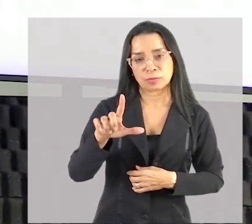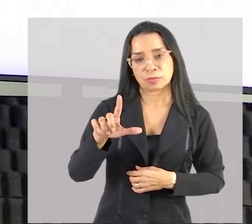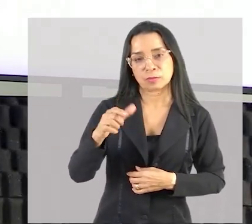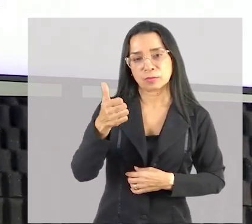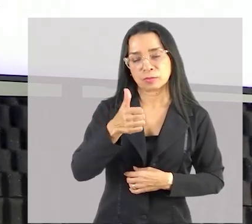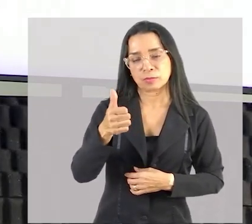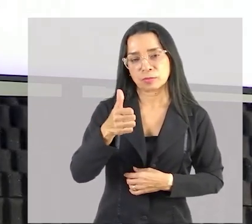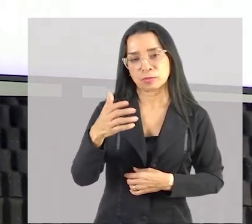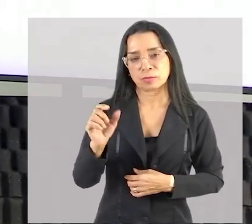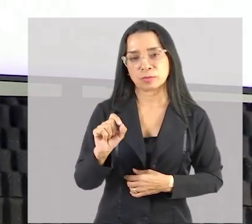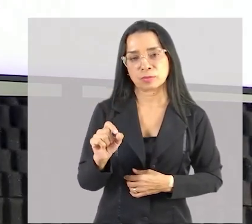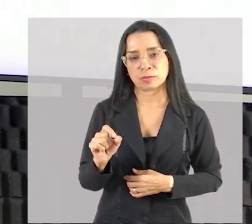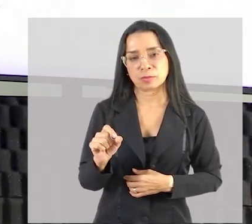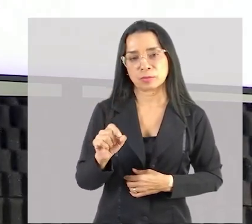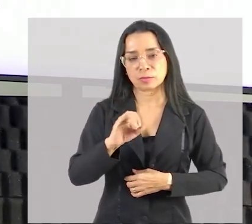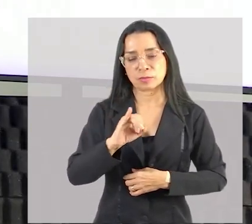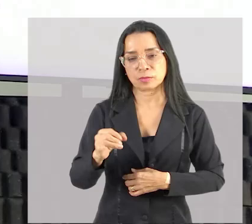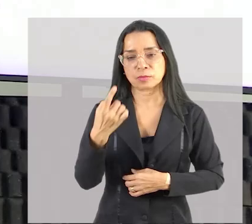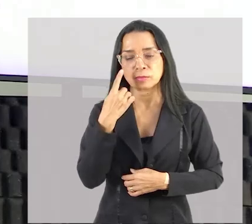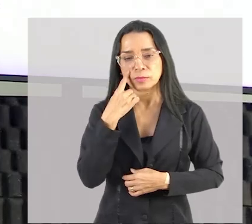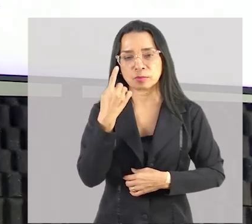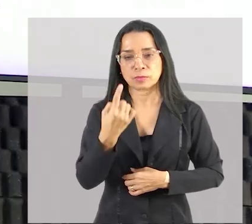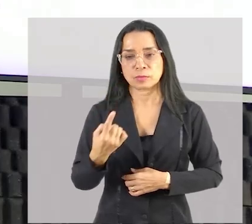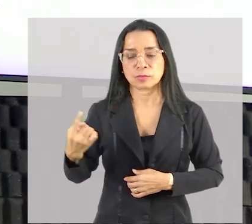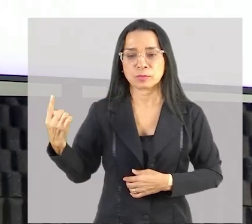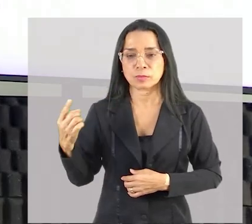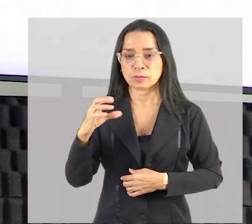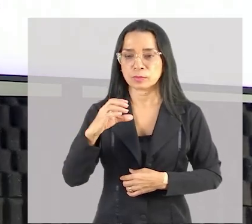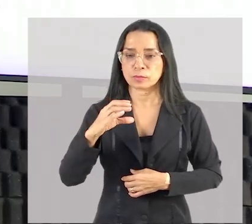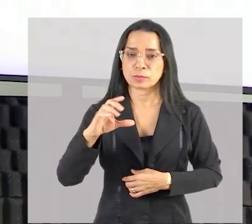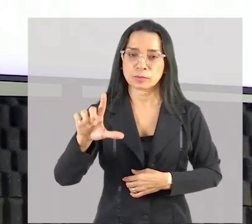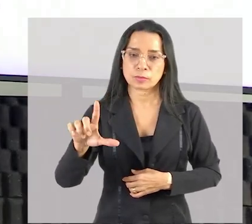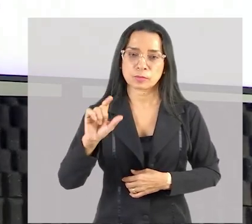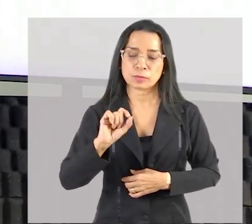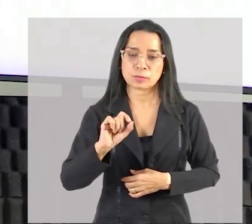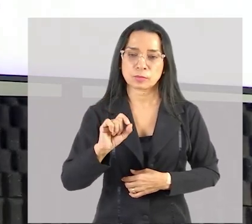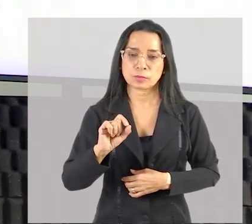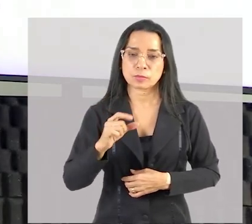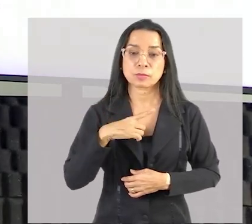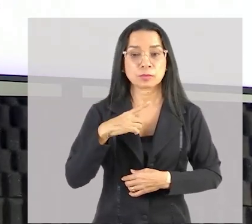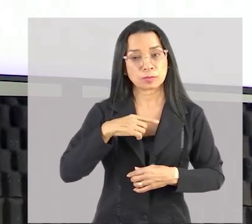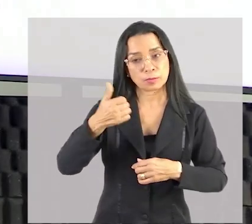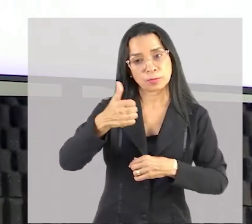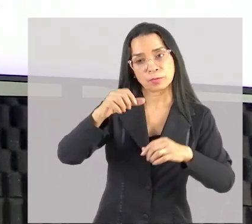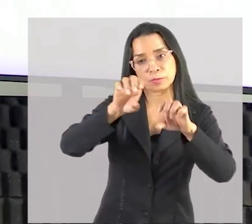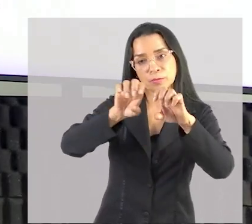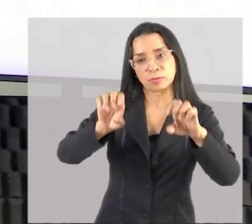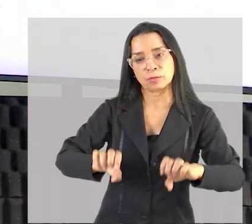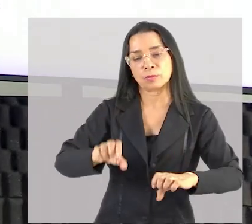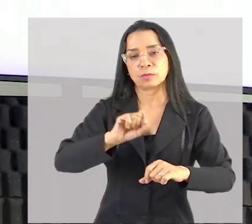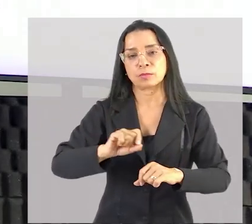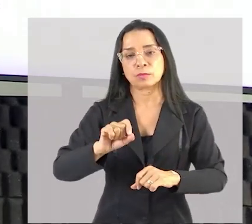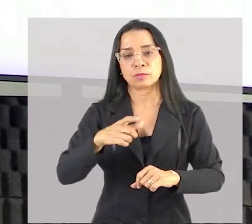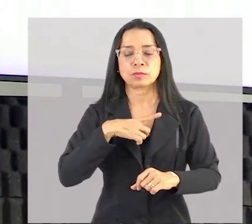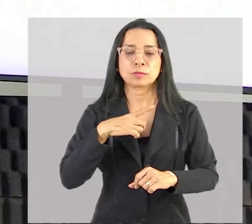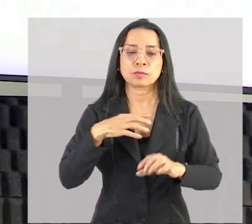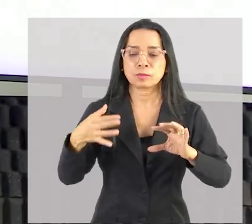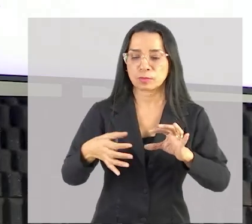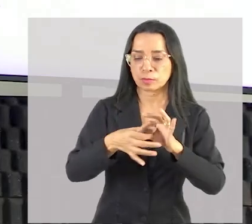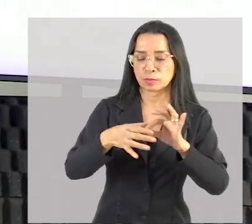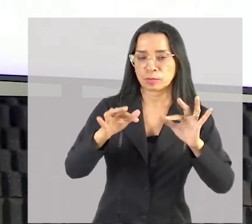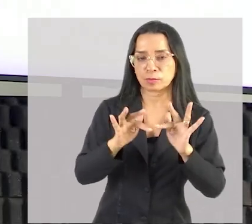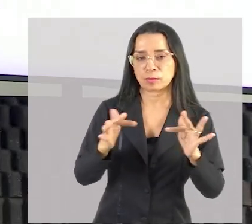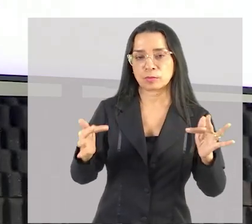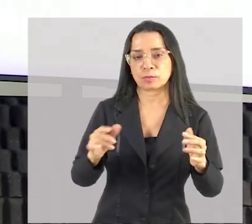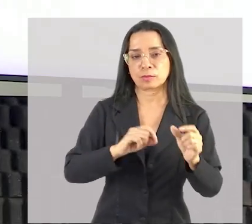Primeira coisa é, se eu considero que o cloro estava primeiro na estrutura, ele só tem ligações